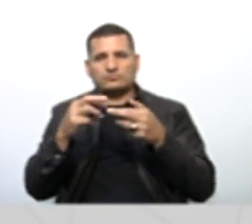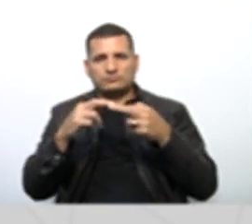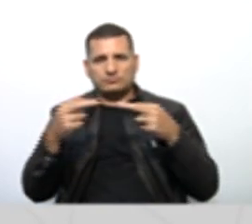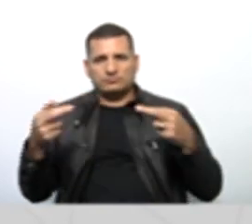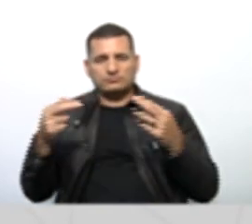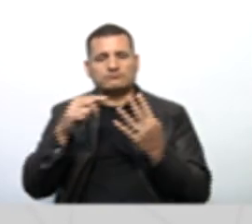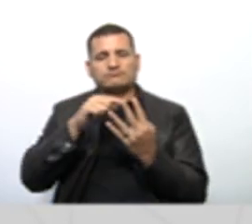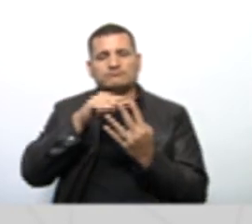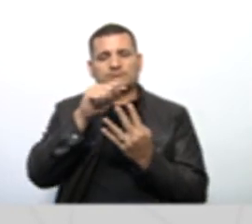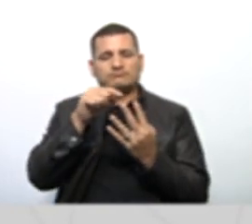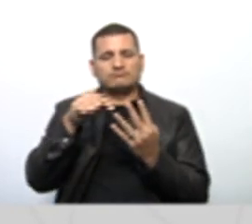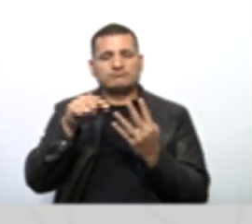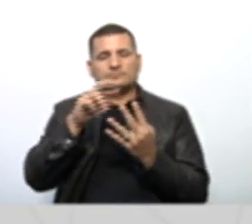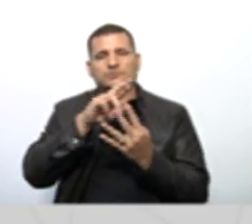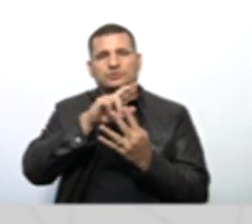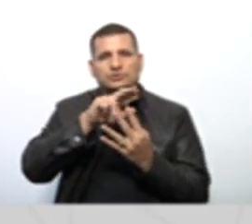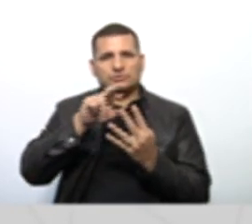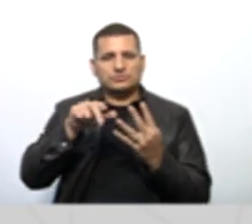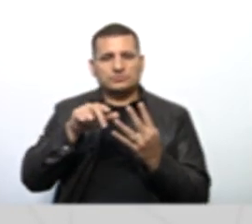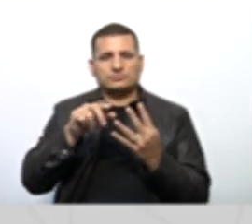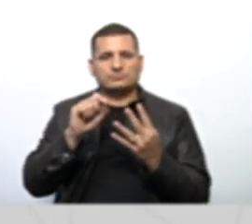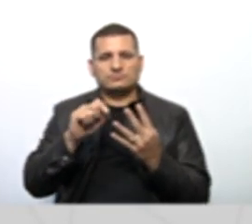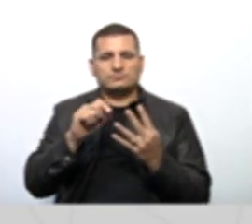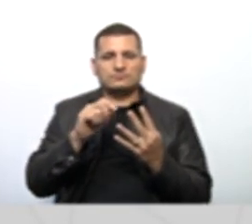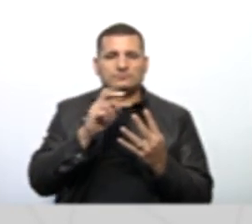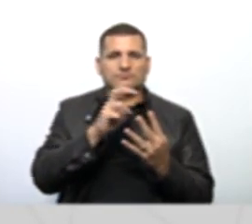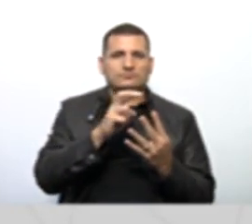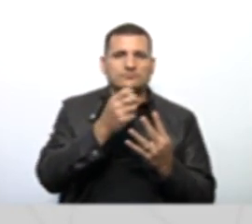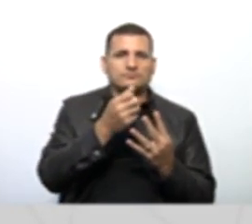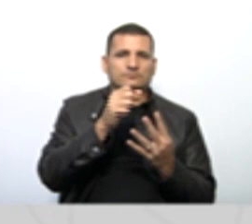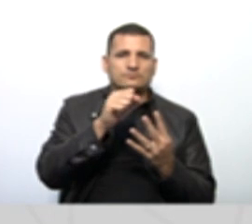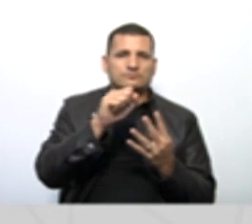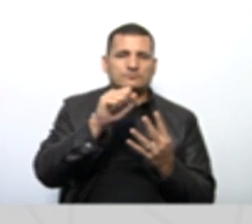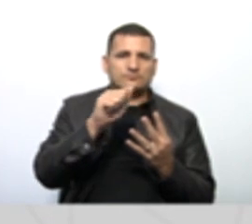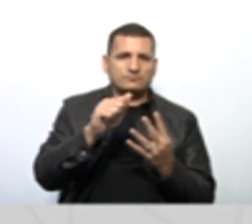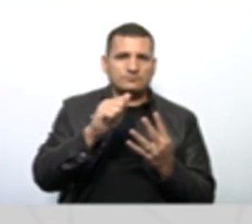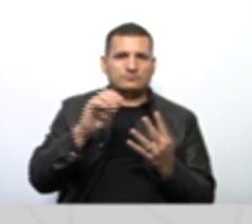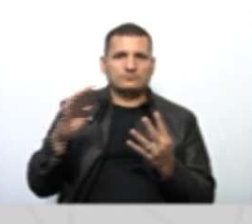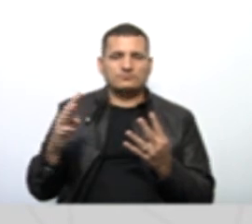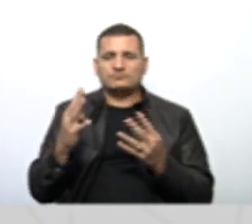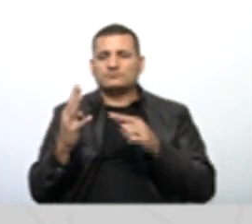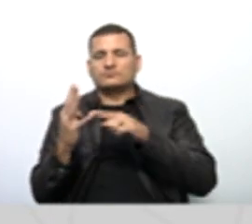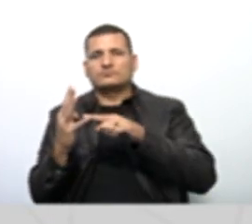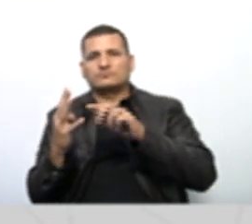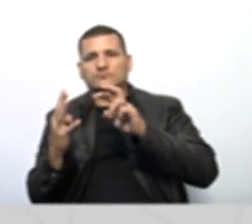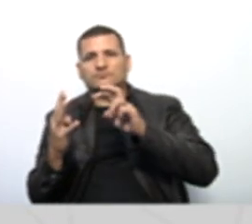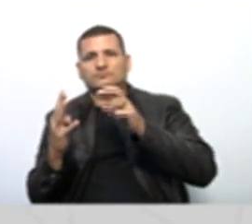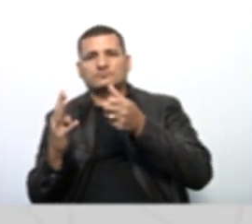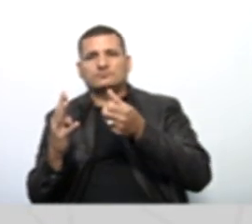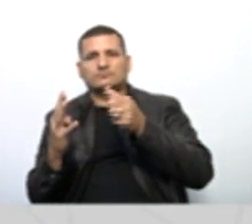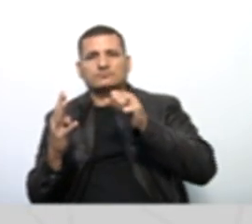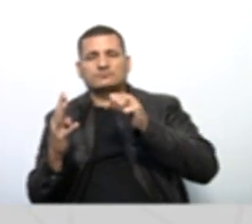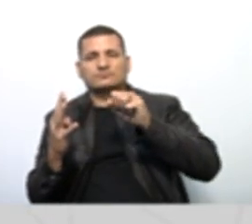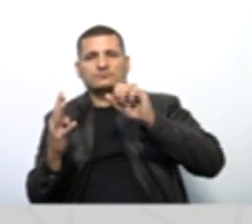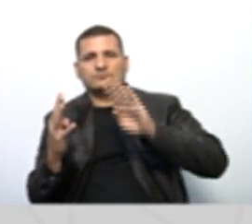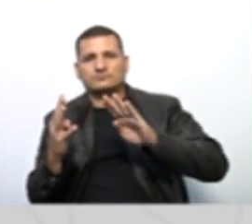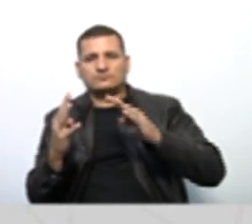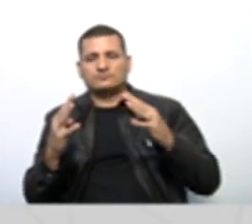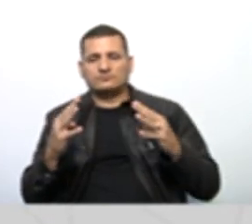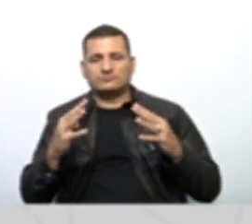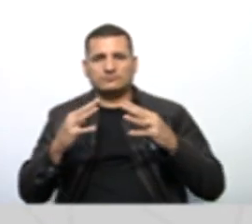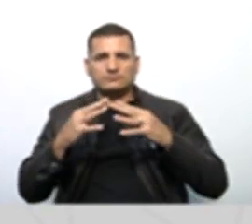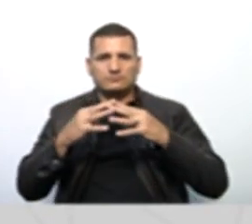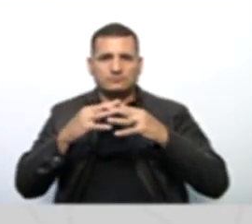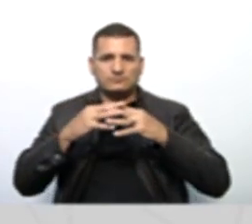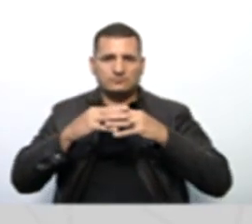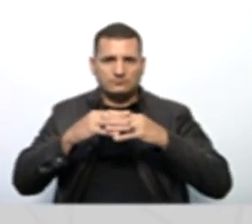padrão 568 as cores é numa ponta e os 568 b em outra ponta o que acontece esse